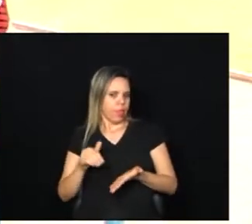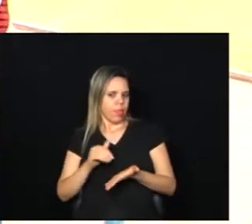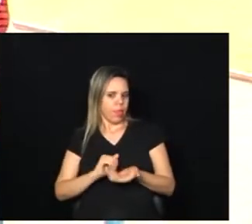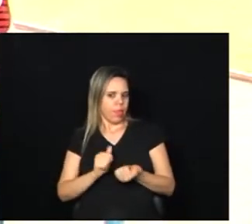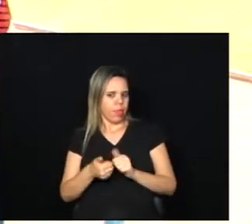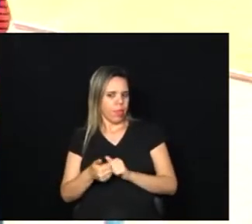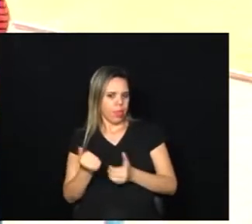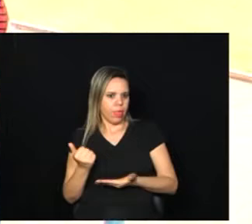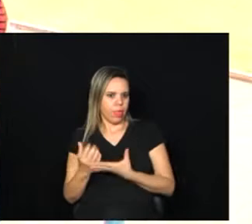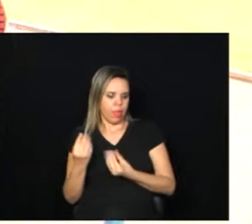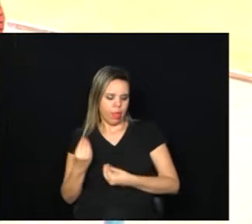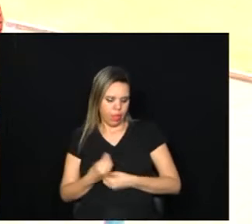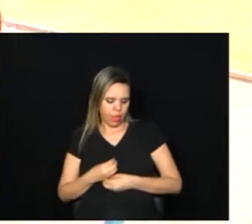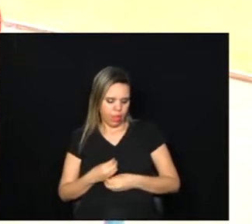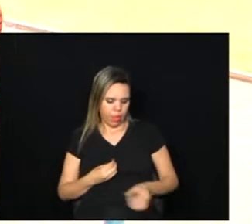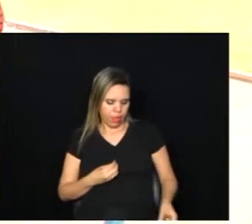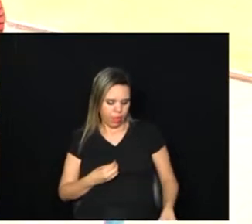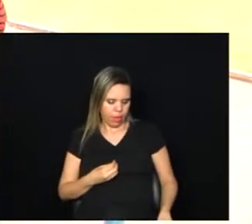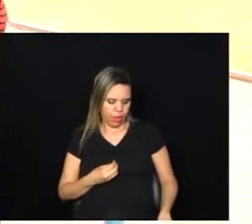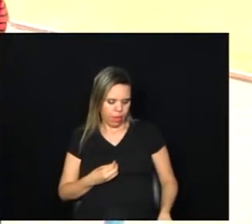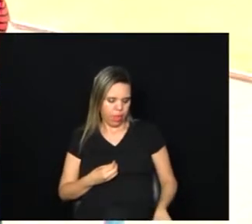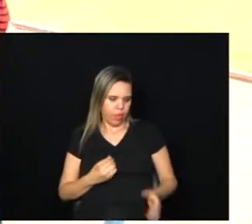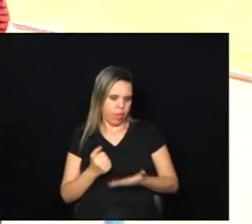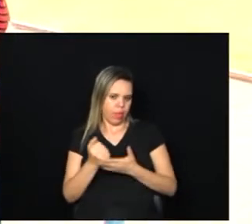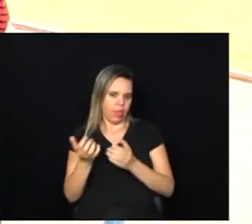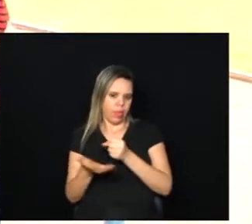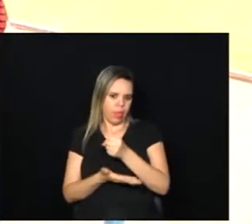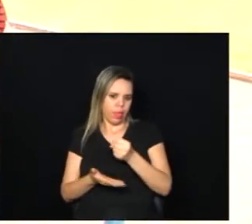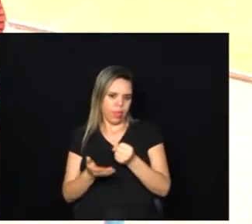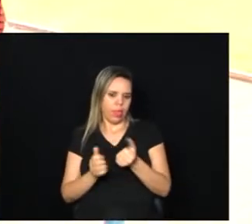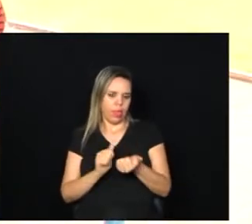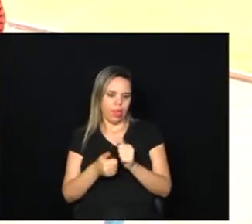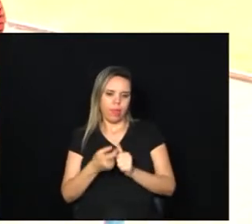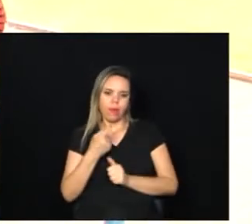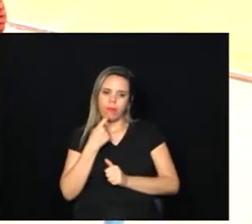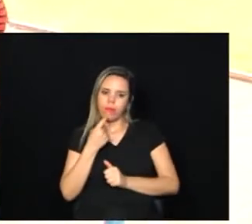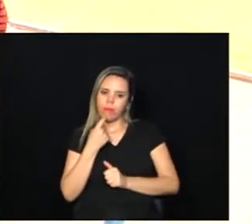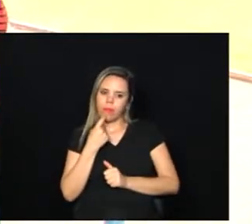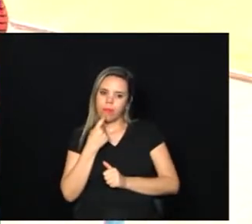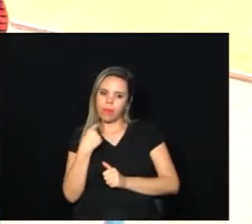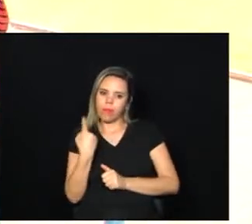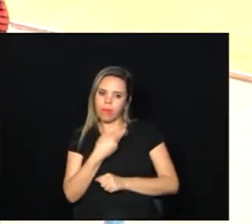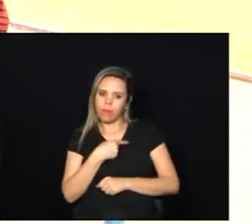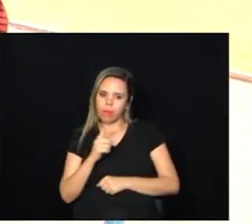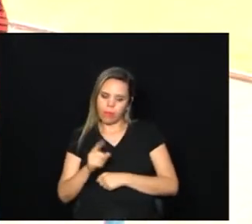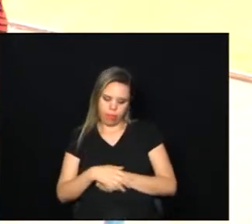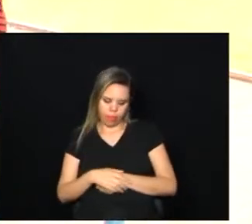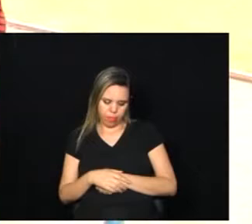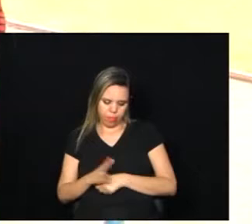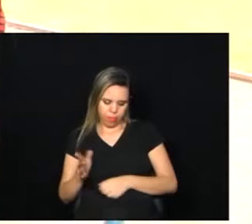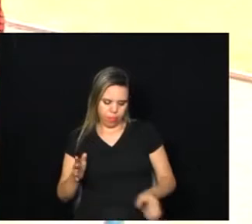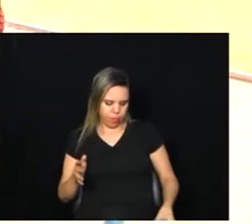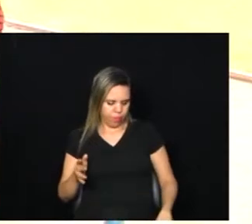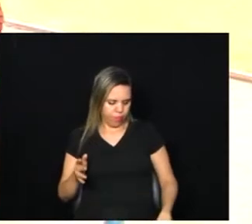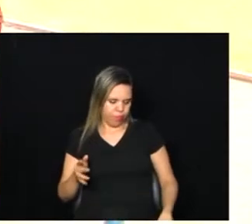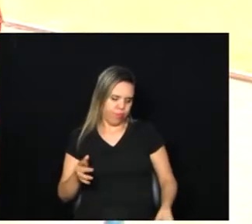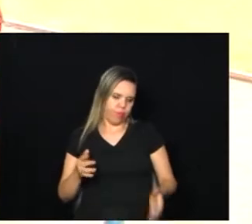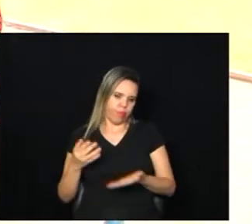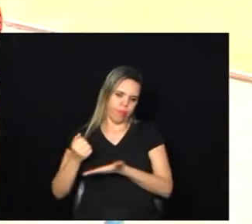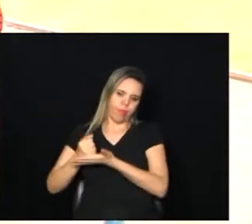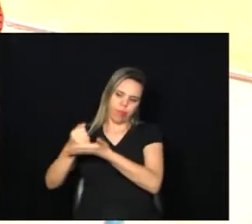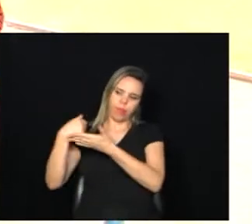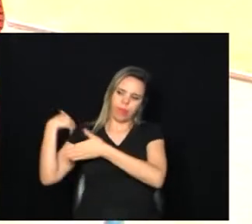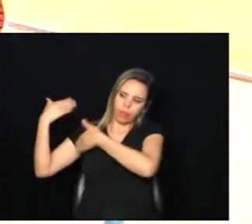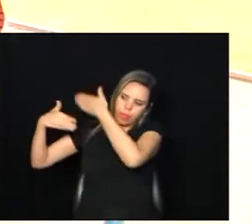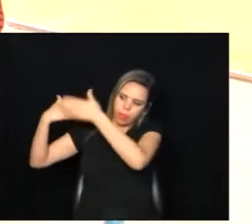ajudando muito aí o esporte amador em Campinas. Não é porque ele abriu essa sessão para a gente, não. Ele já vem ajudando a gente em outras